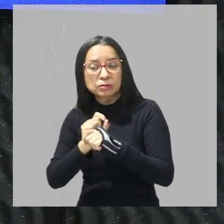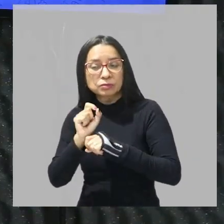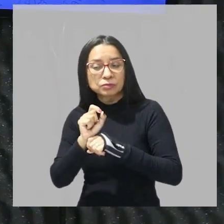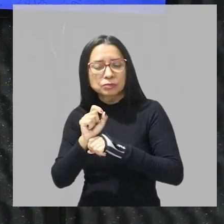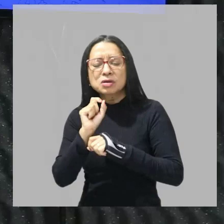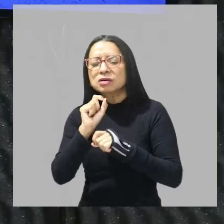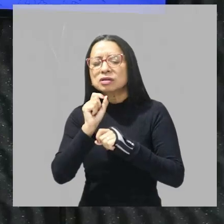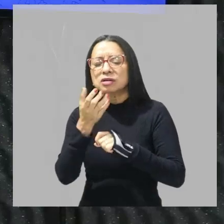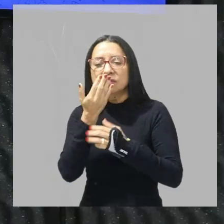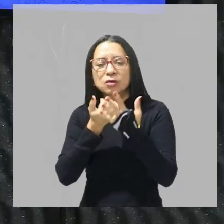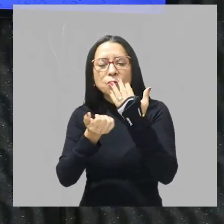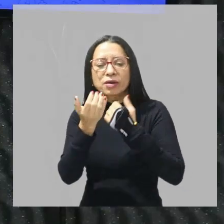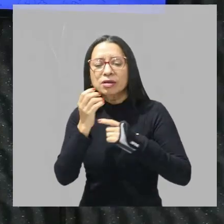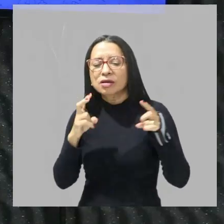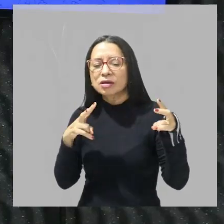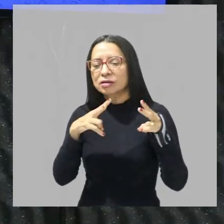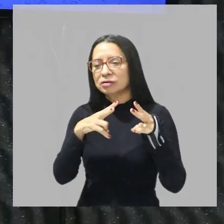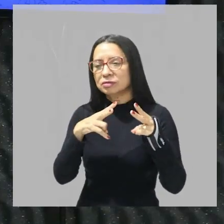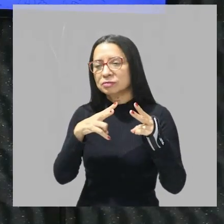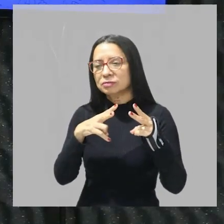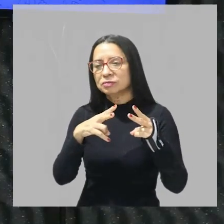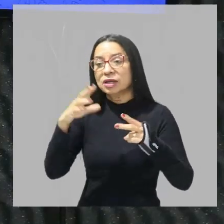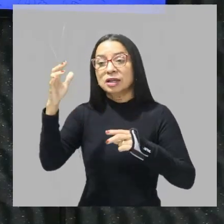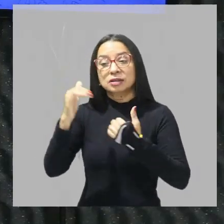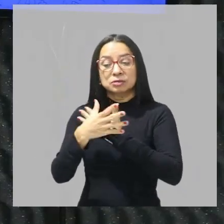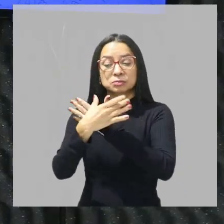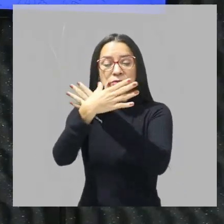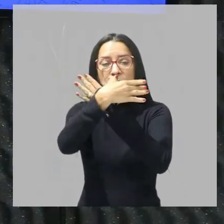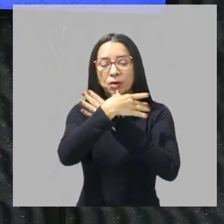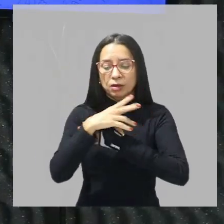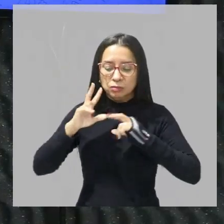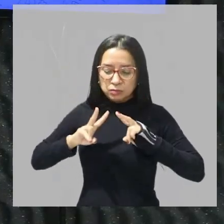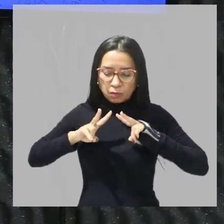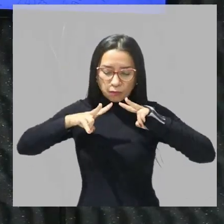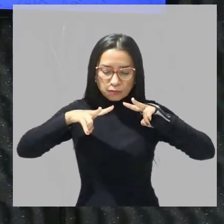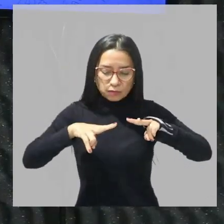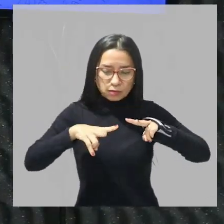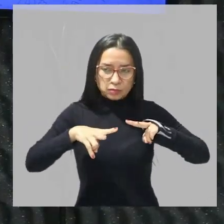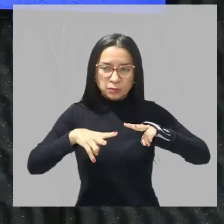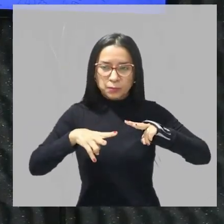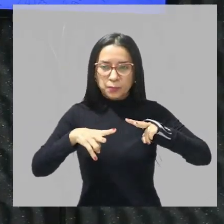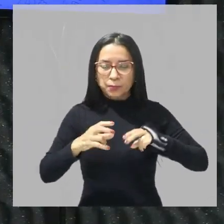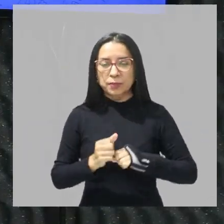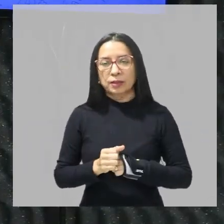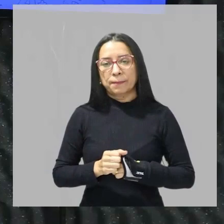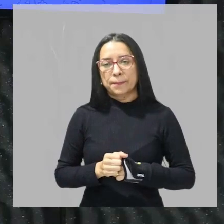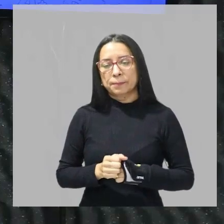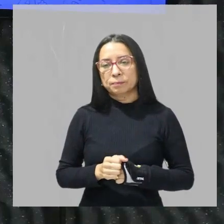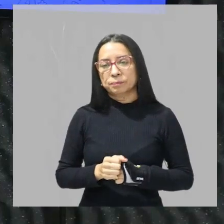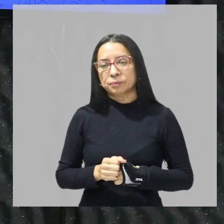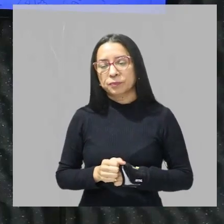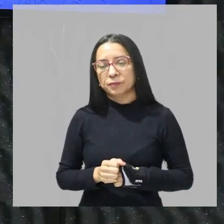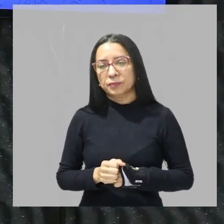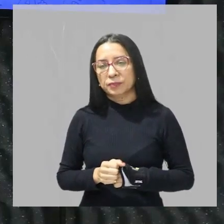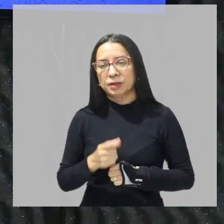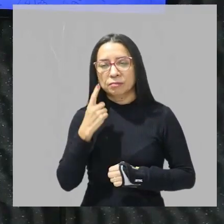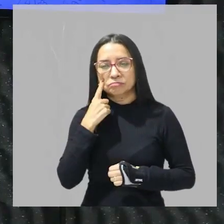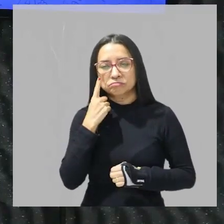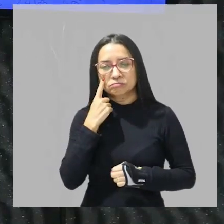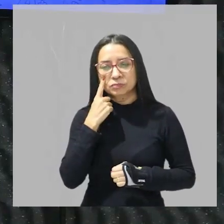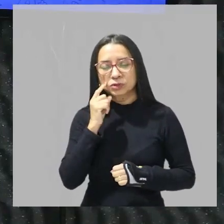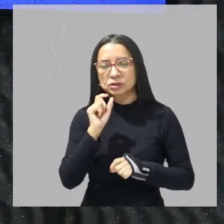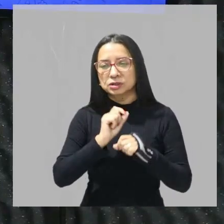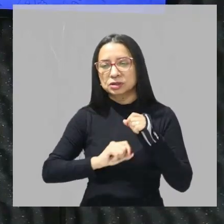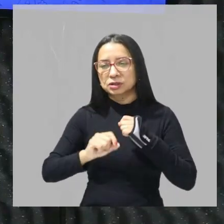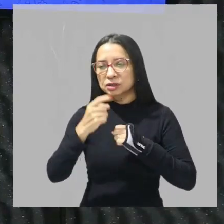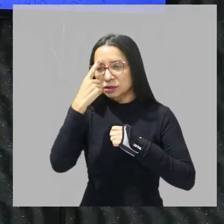tem um abutre, né, que está doido para comer, o primeiro que morrer. O que ele está pedindo? Suponha que em cena